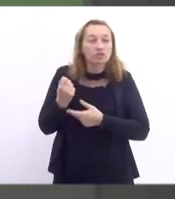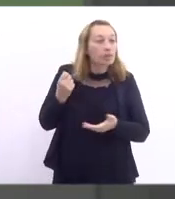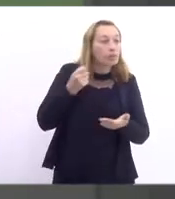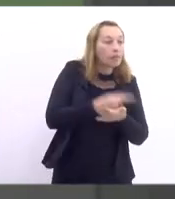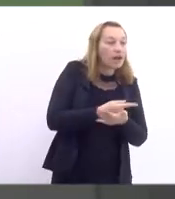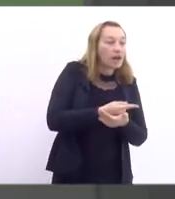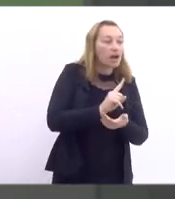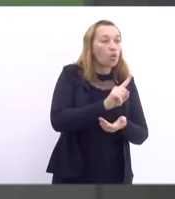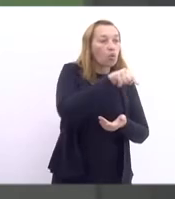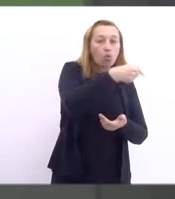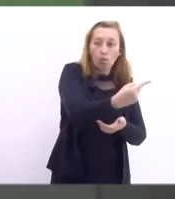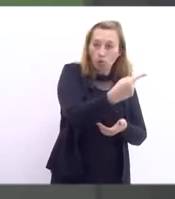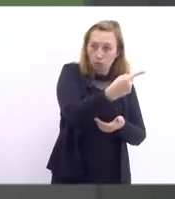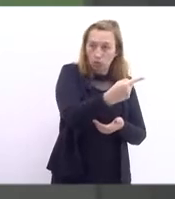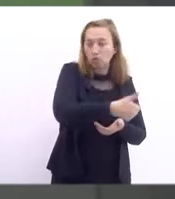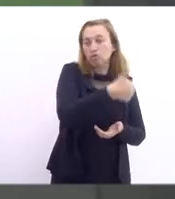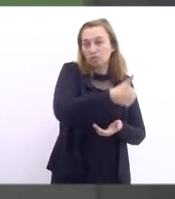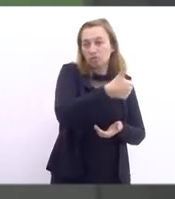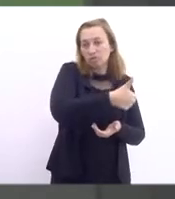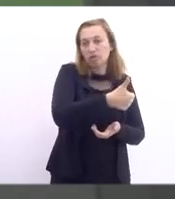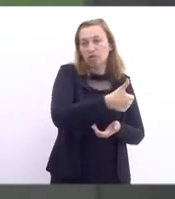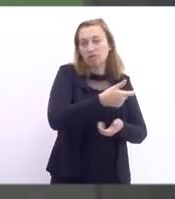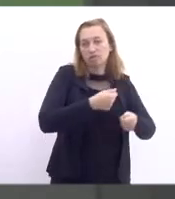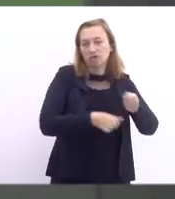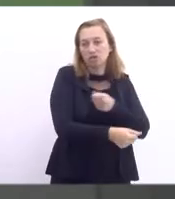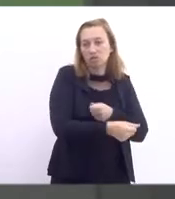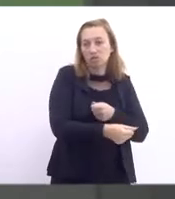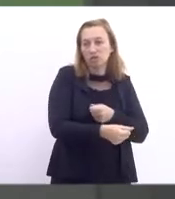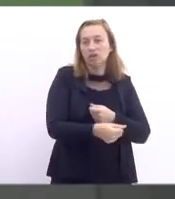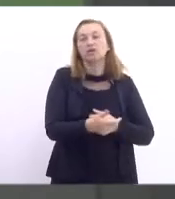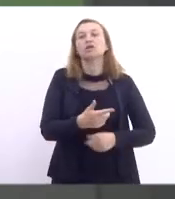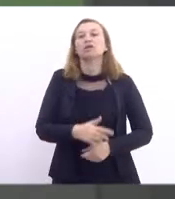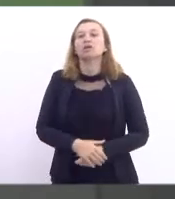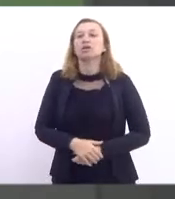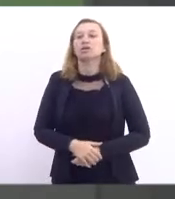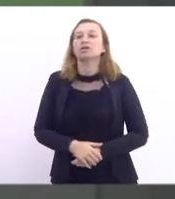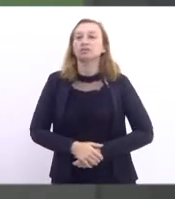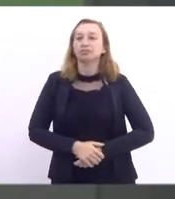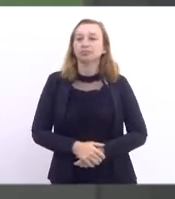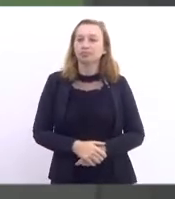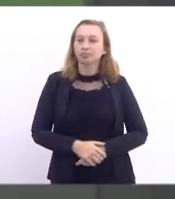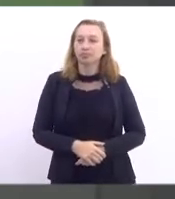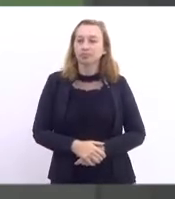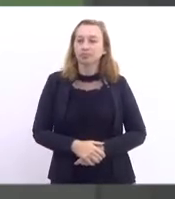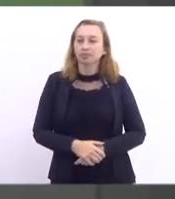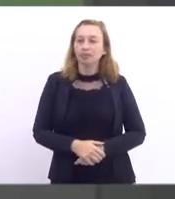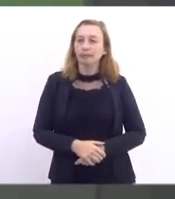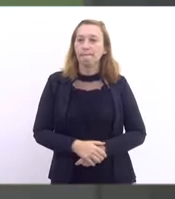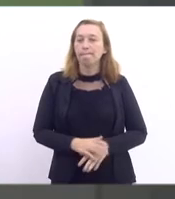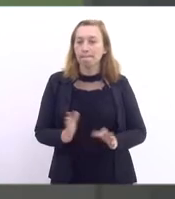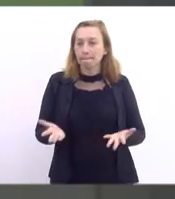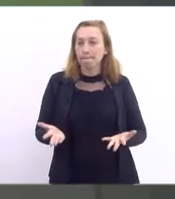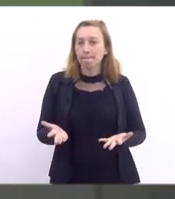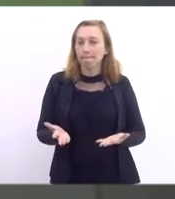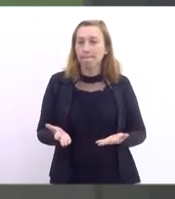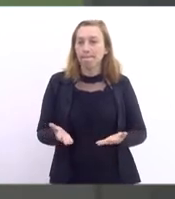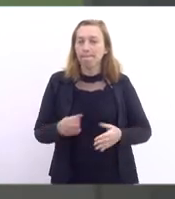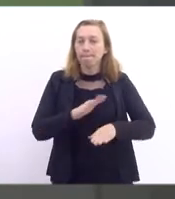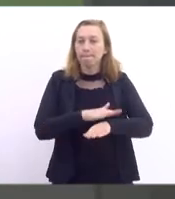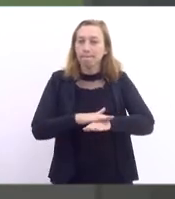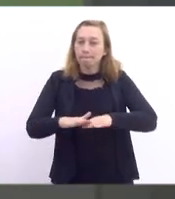o financiamento daquele primeiro investimento e um caso típico do do